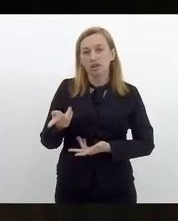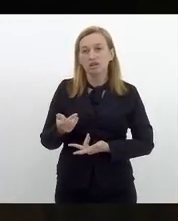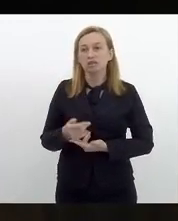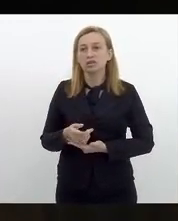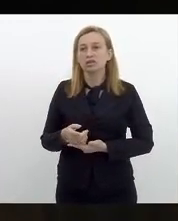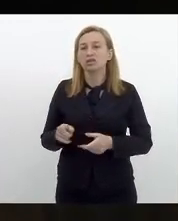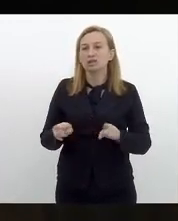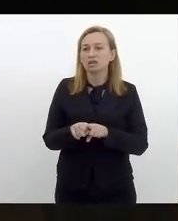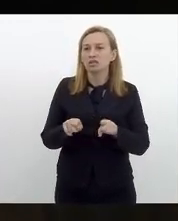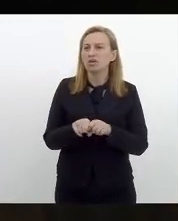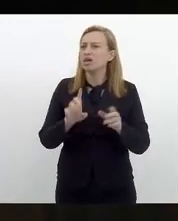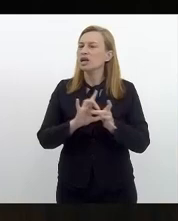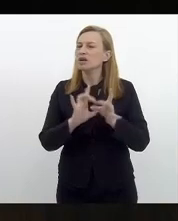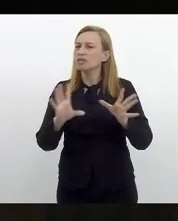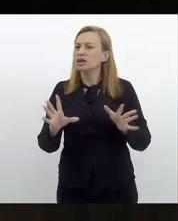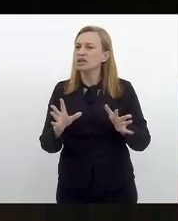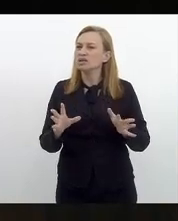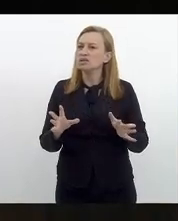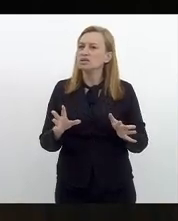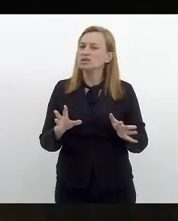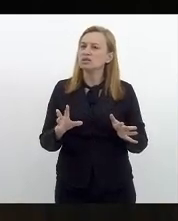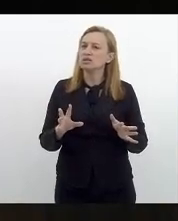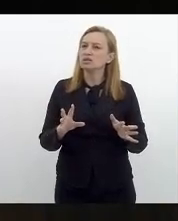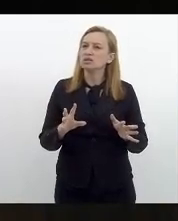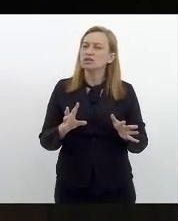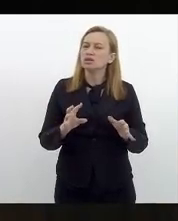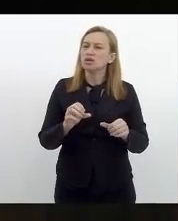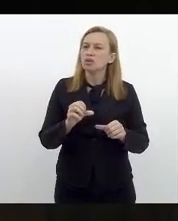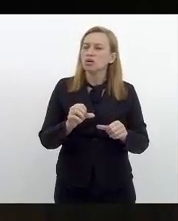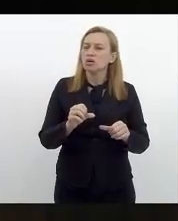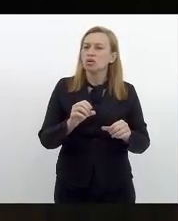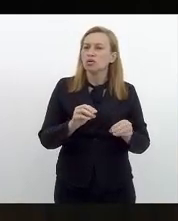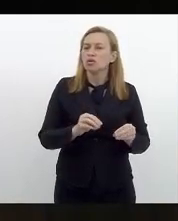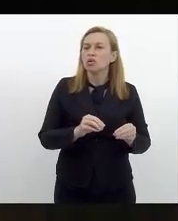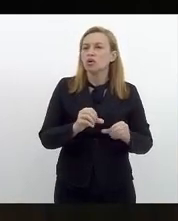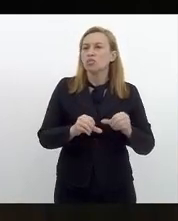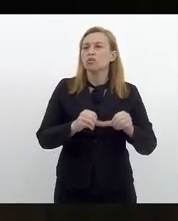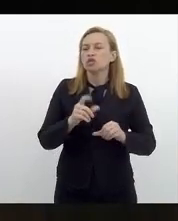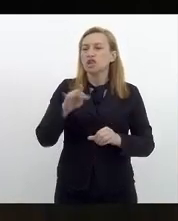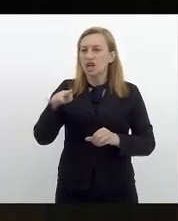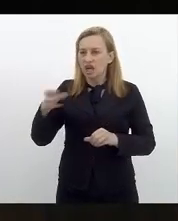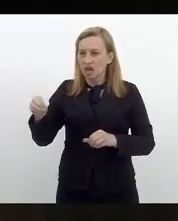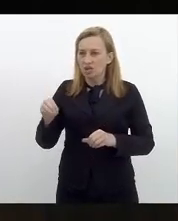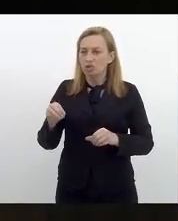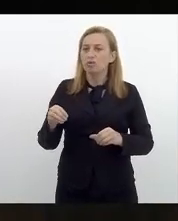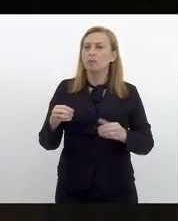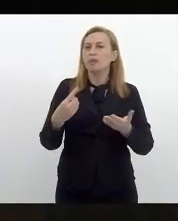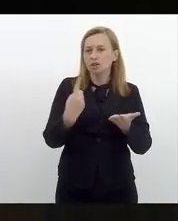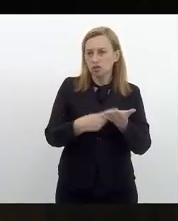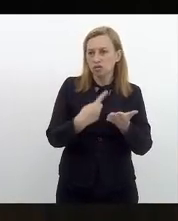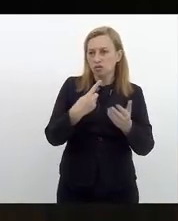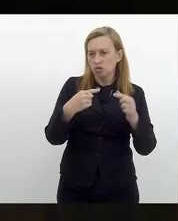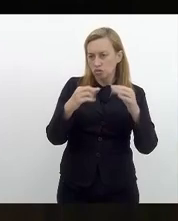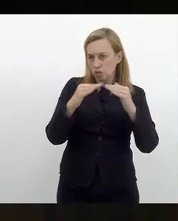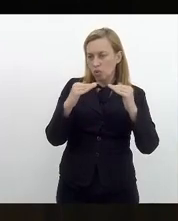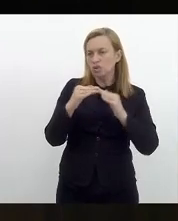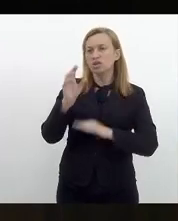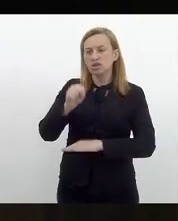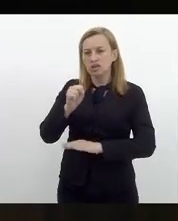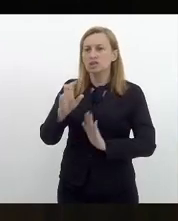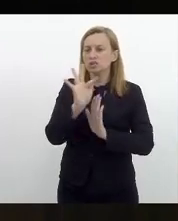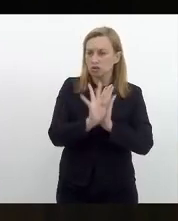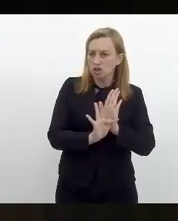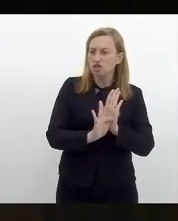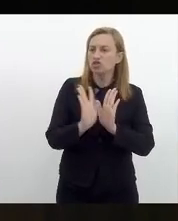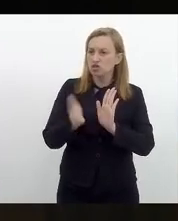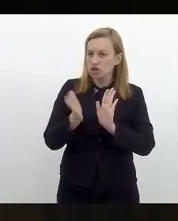em relação a autorização para que transmude o triénio ele seja mantido de alguma forma nós concordamos que era possível que o texto